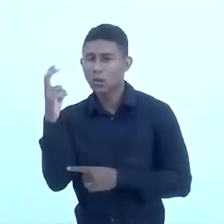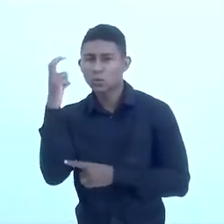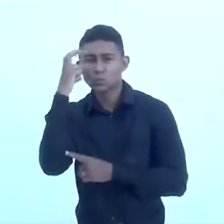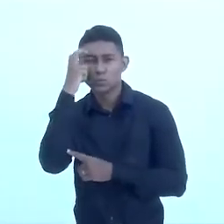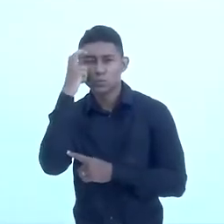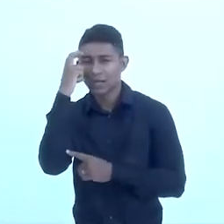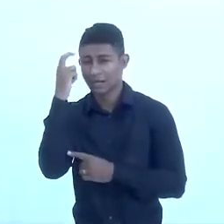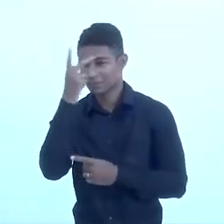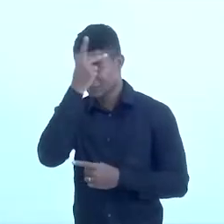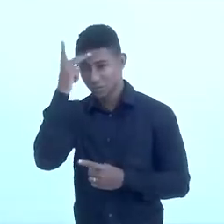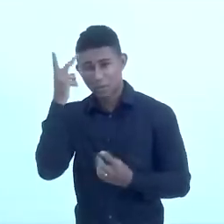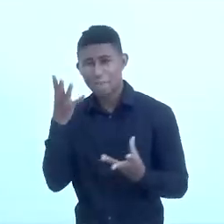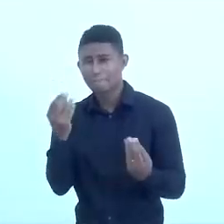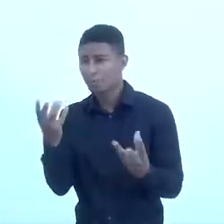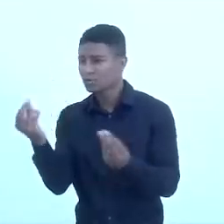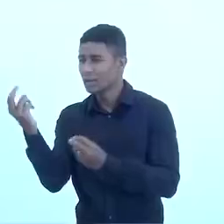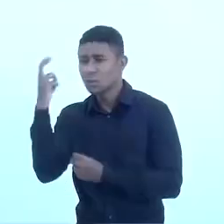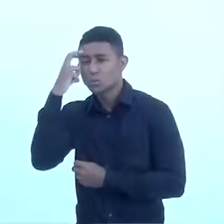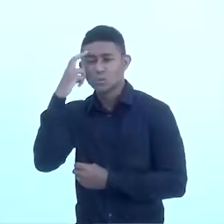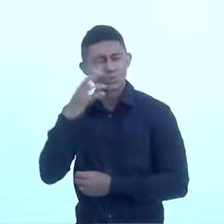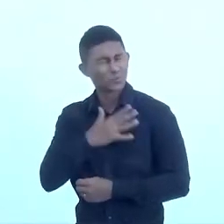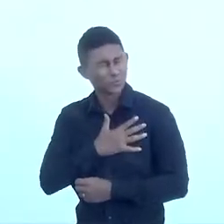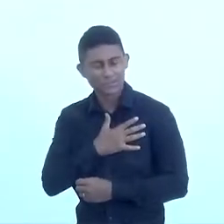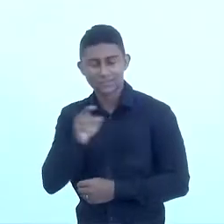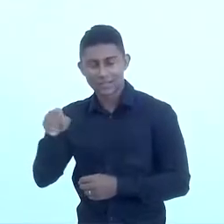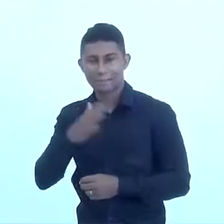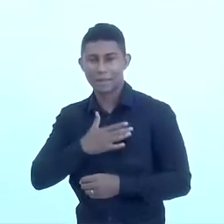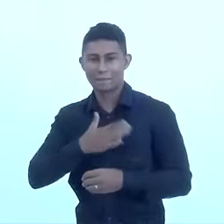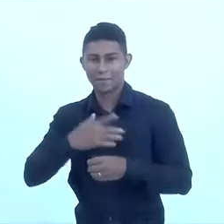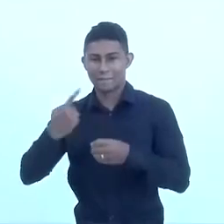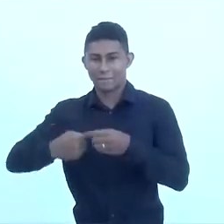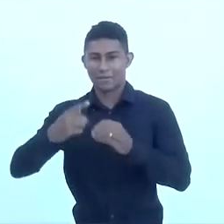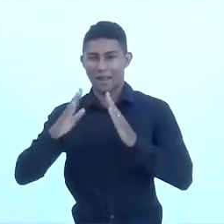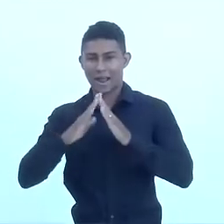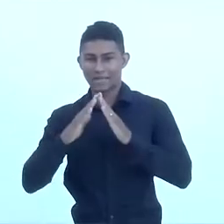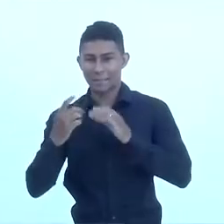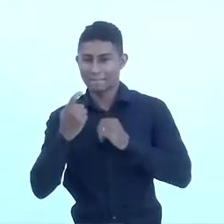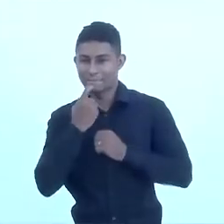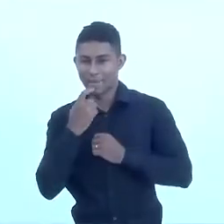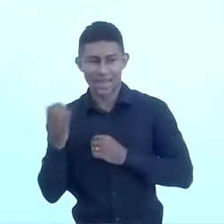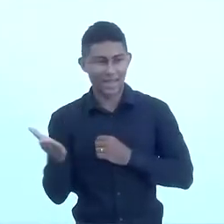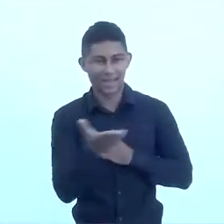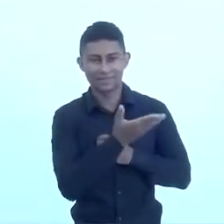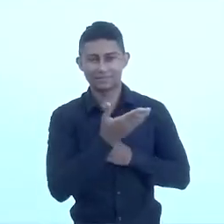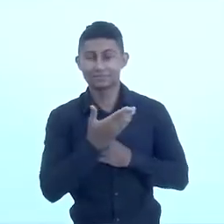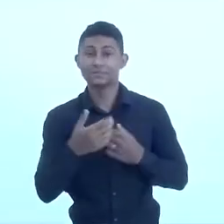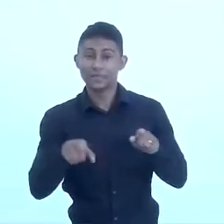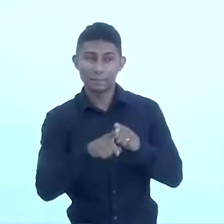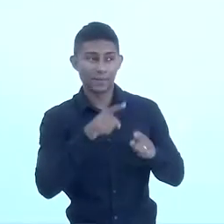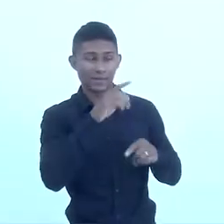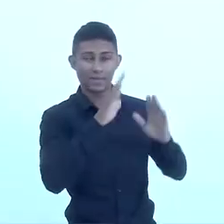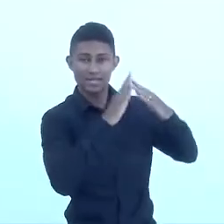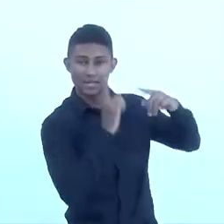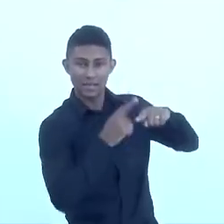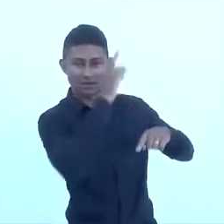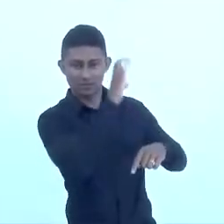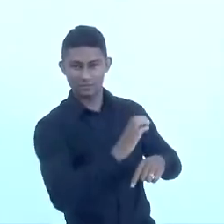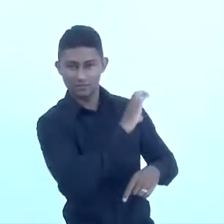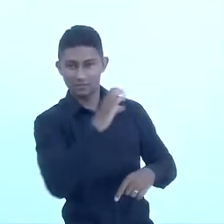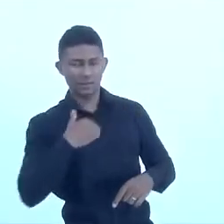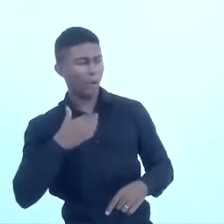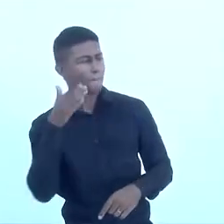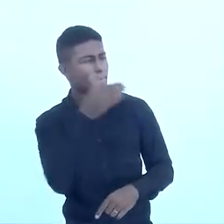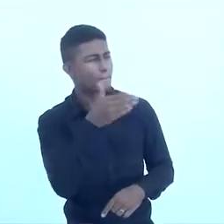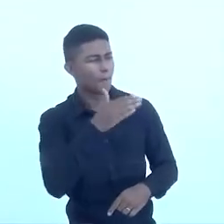rico ali, culturalmente. E eu Imagino. também tinha as pontes com a. Eu era coroinha e tal. Daí aparece o teatro